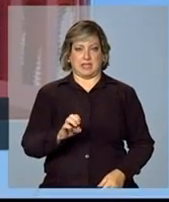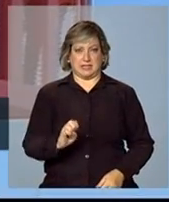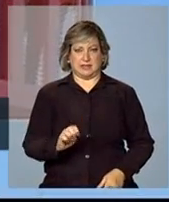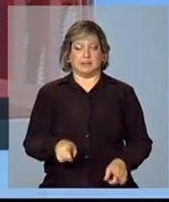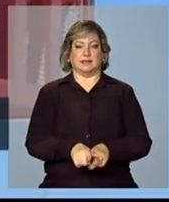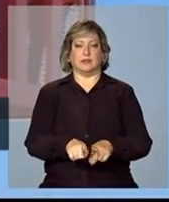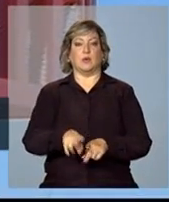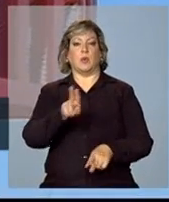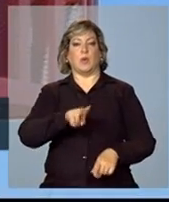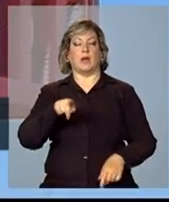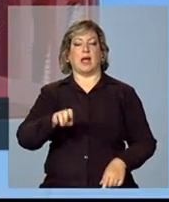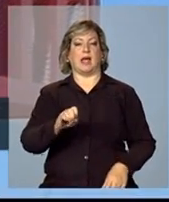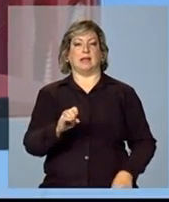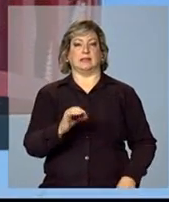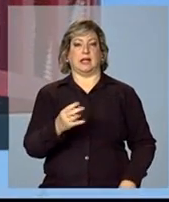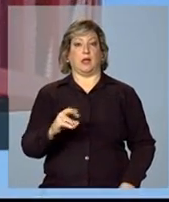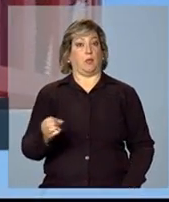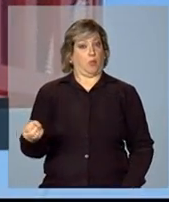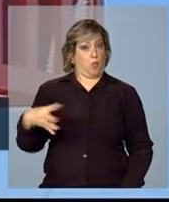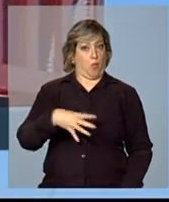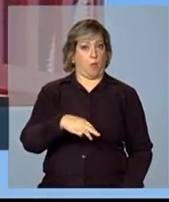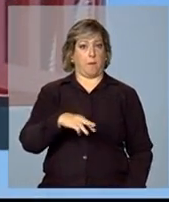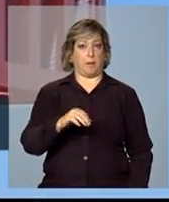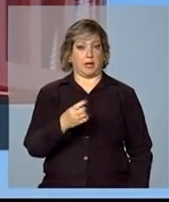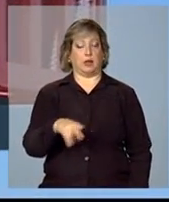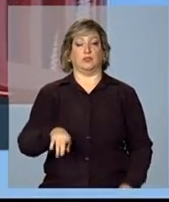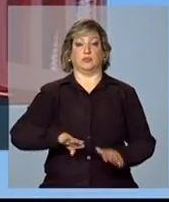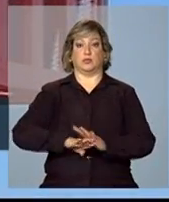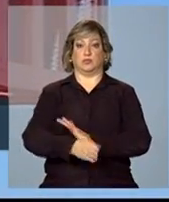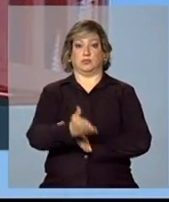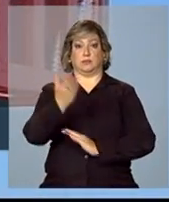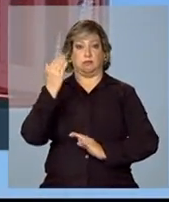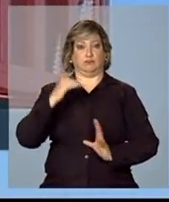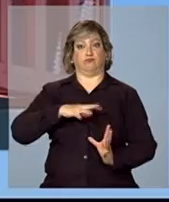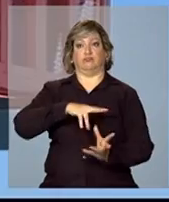a de estaleiros modernos que se tornarão mundialmente